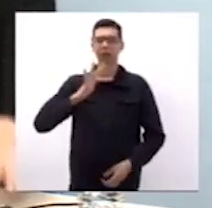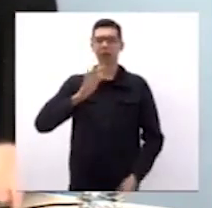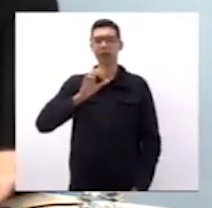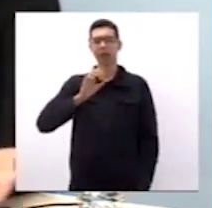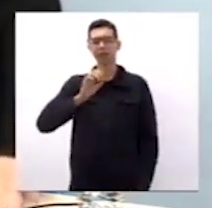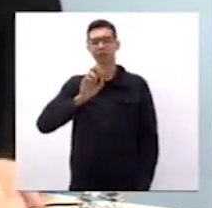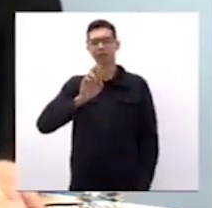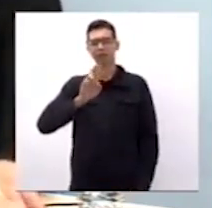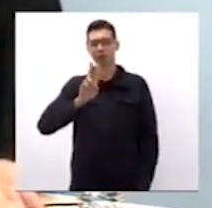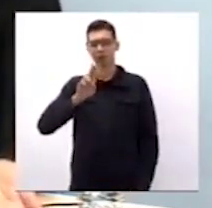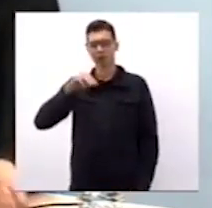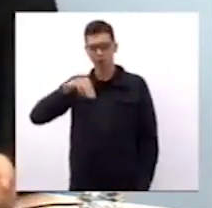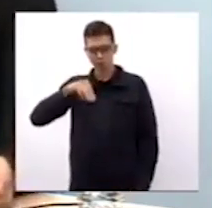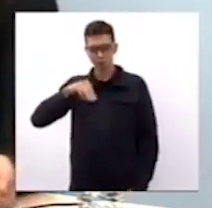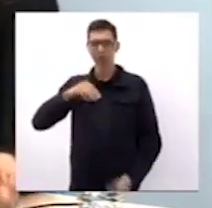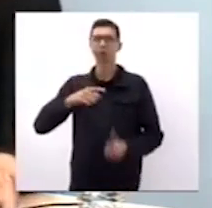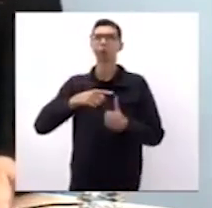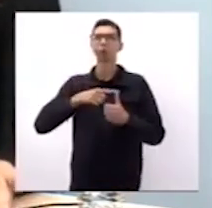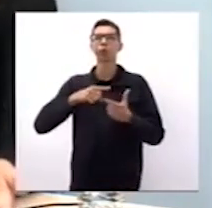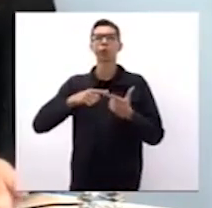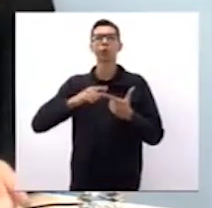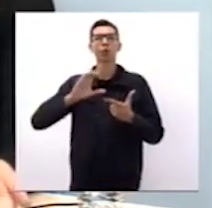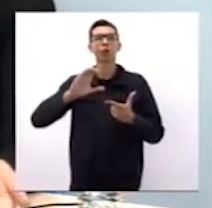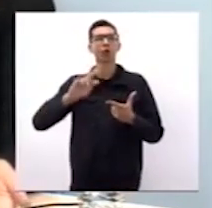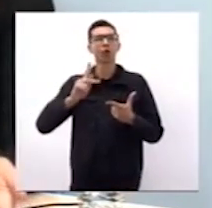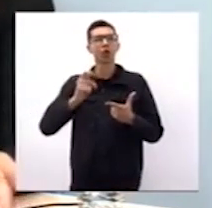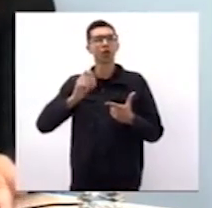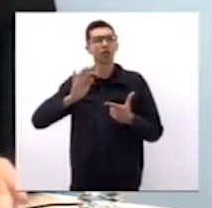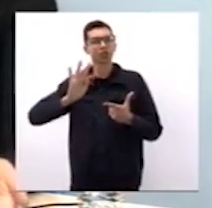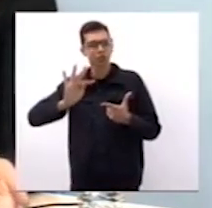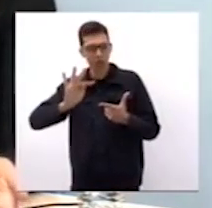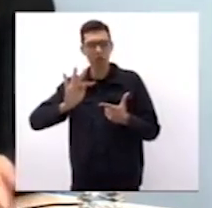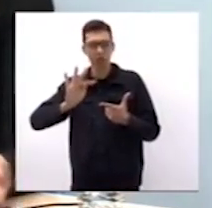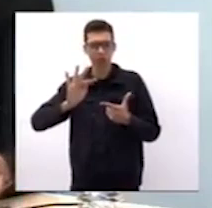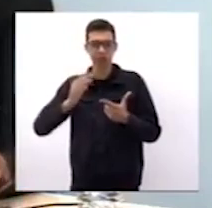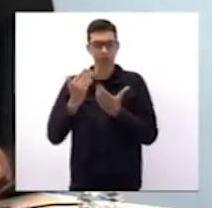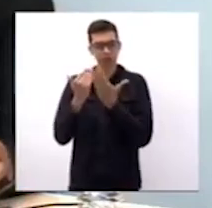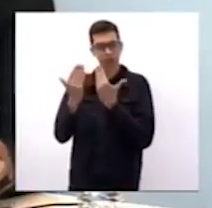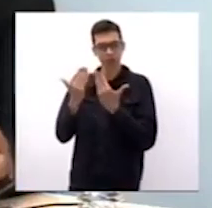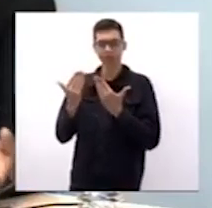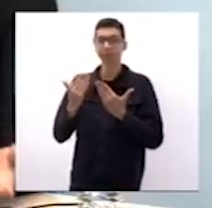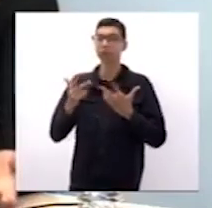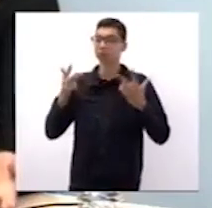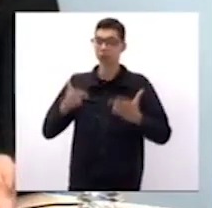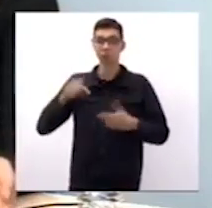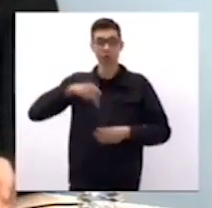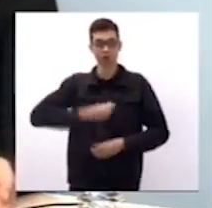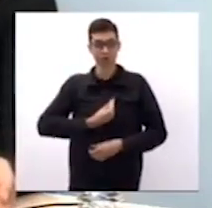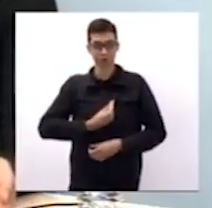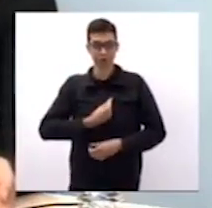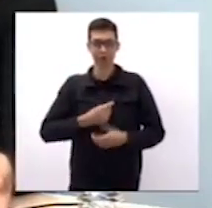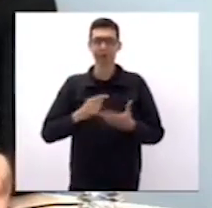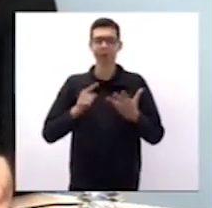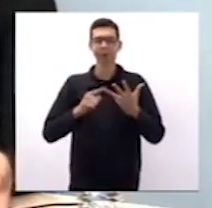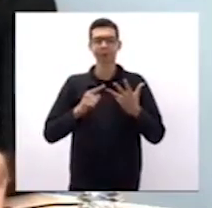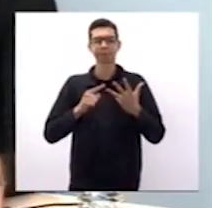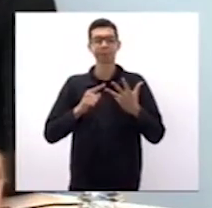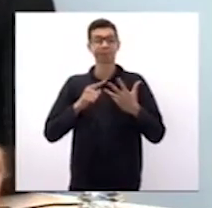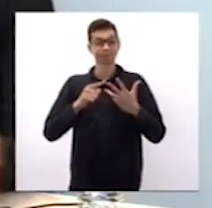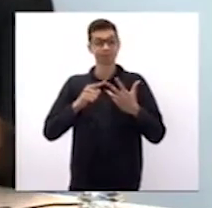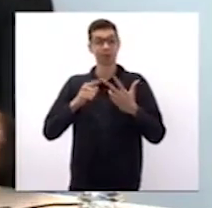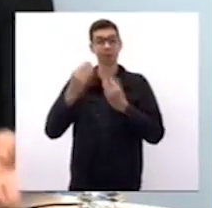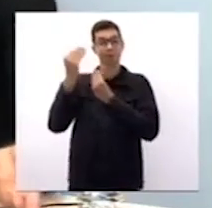do chat, como a gente está fazendo aqui, através do blog, né? Através dos aplicativos que ele pode